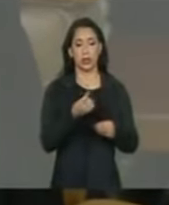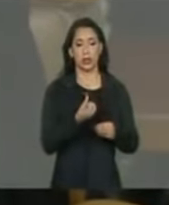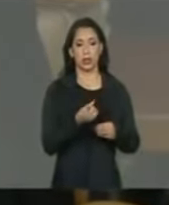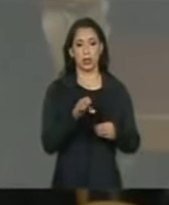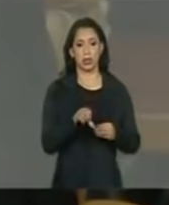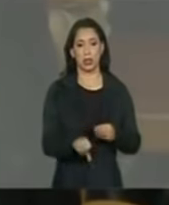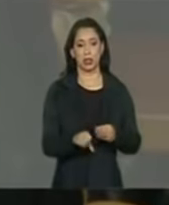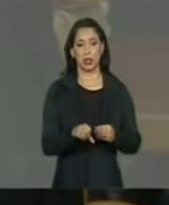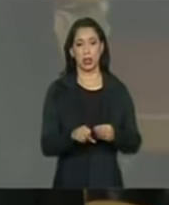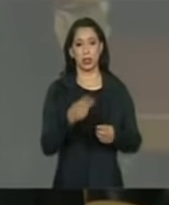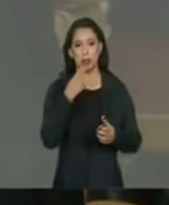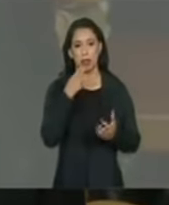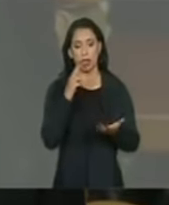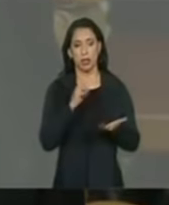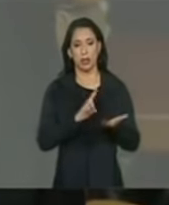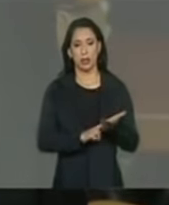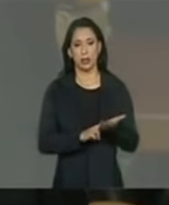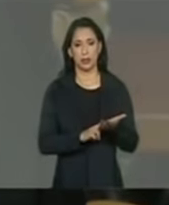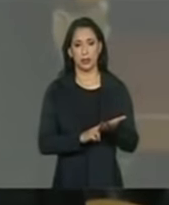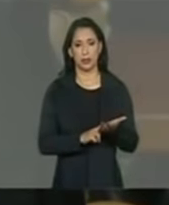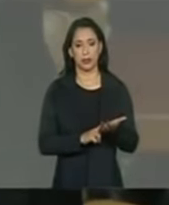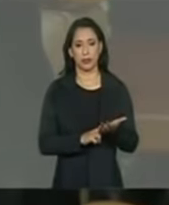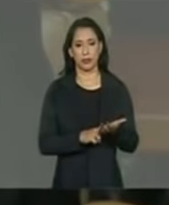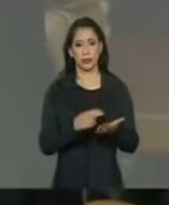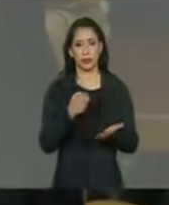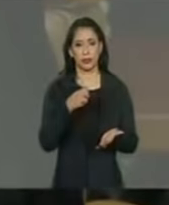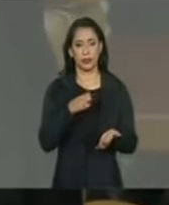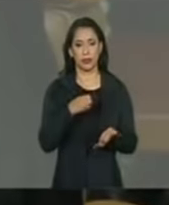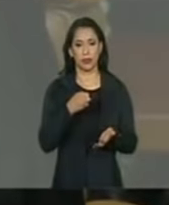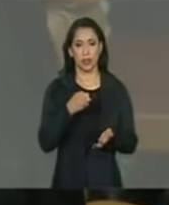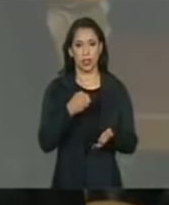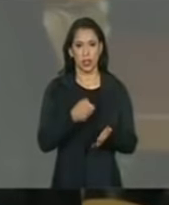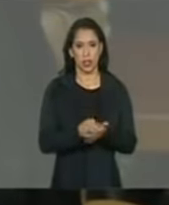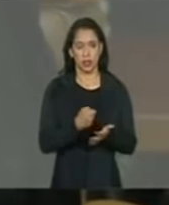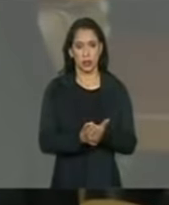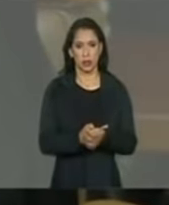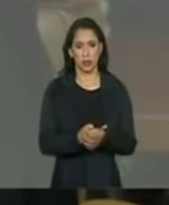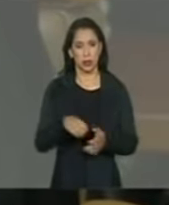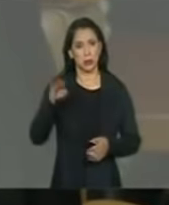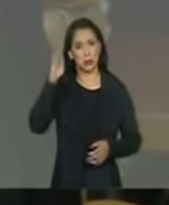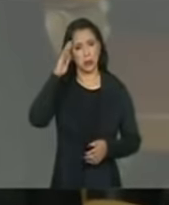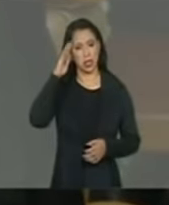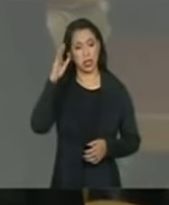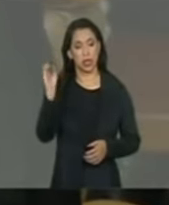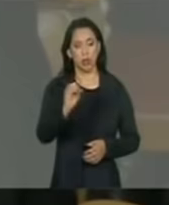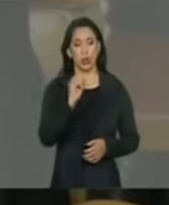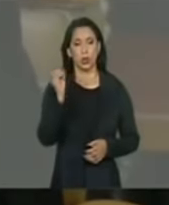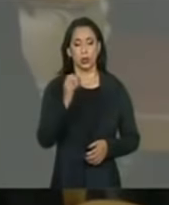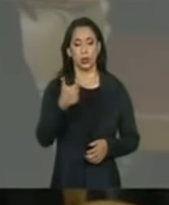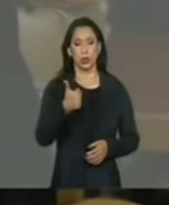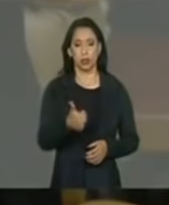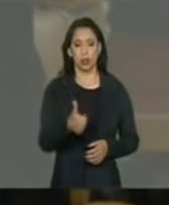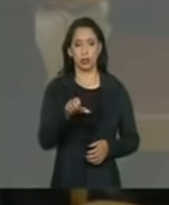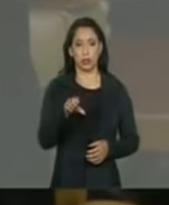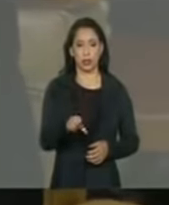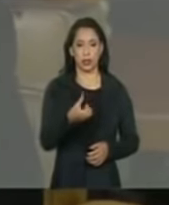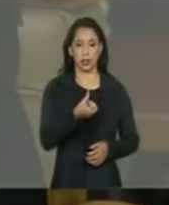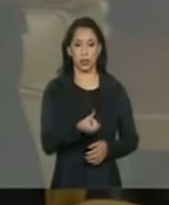carta é imposta por um triunvirato militar em outubro de 1969